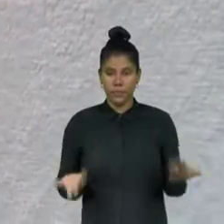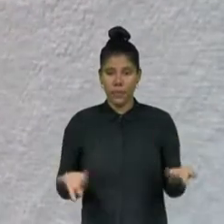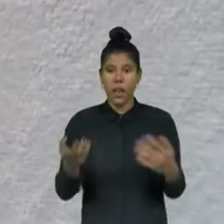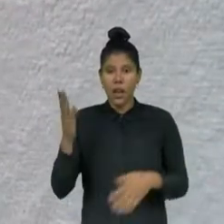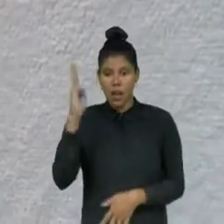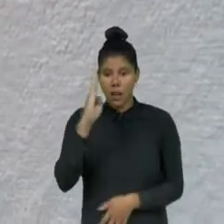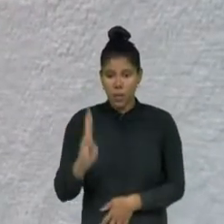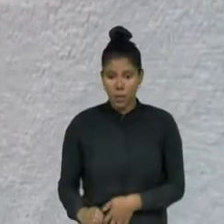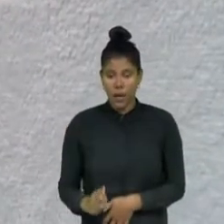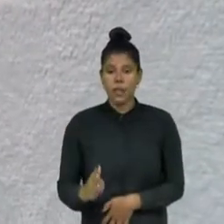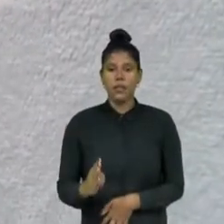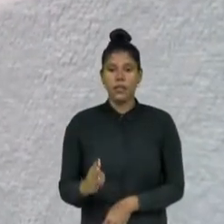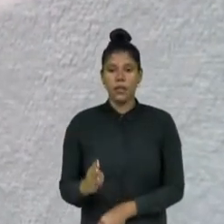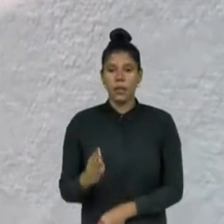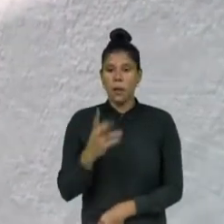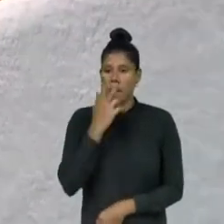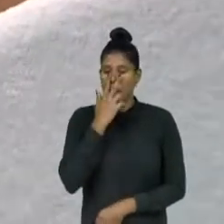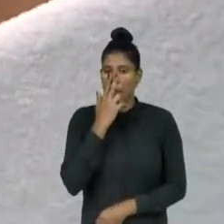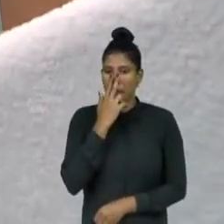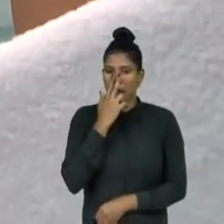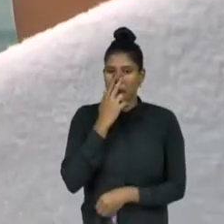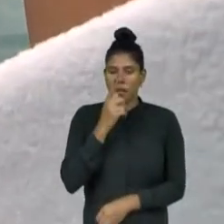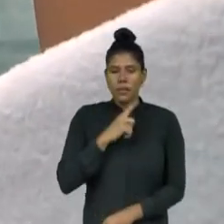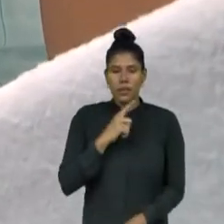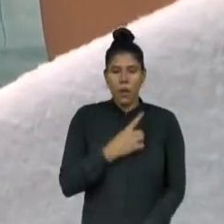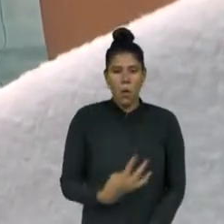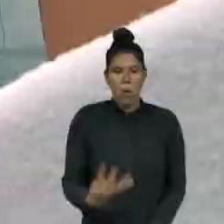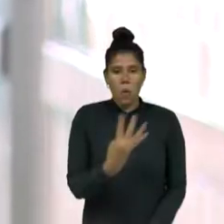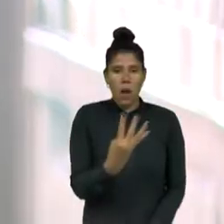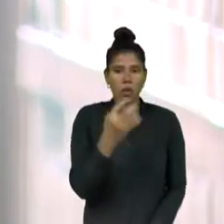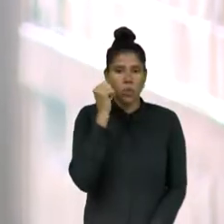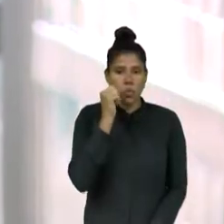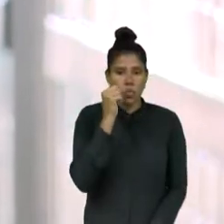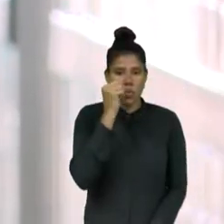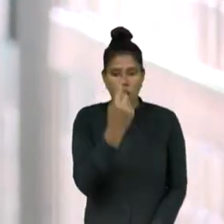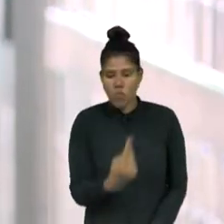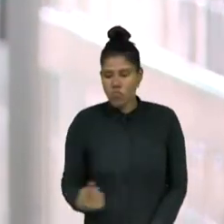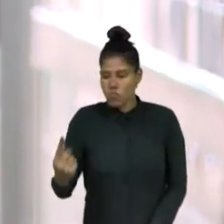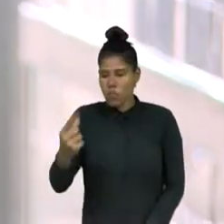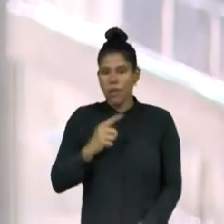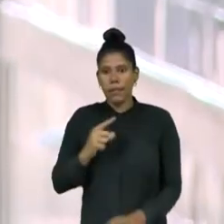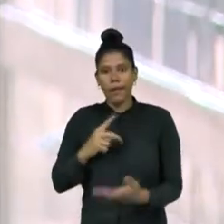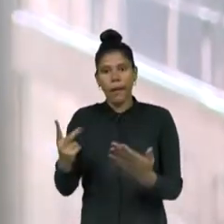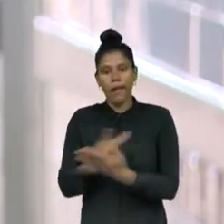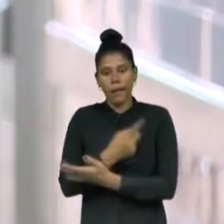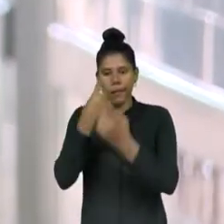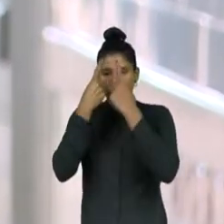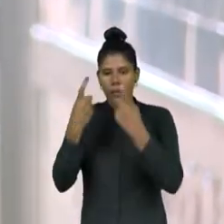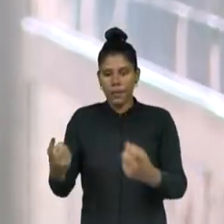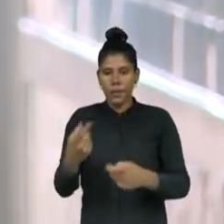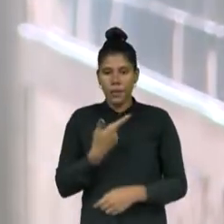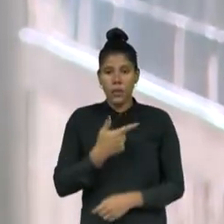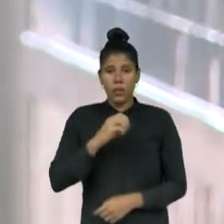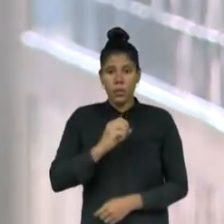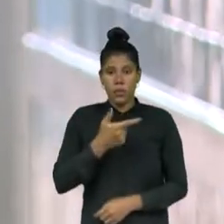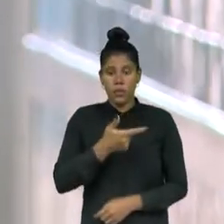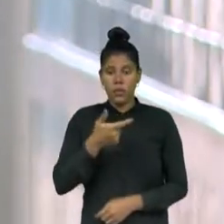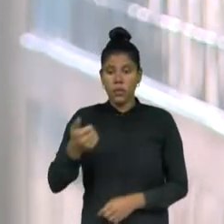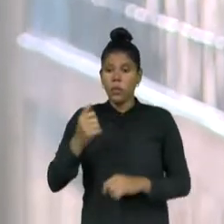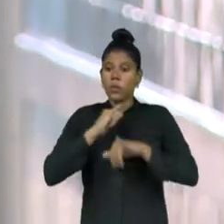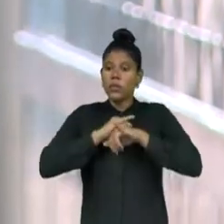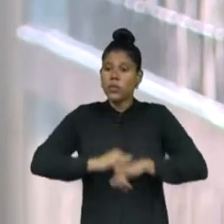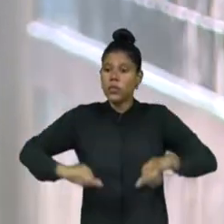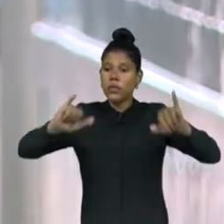casos atingem 1 em cada 4 mulheres grávidas. Em 2021, um levantamento da Fiocruz divulgou resultados